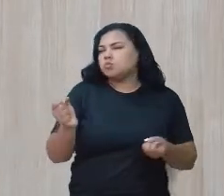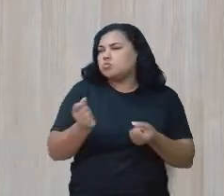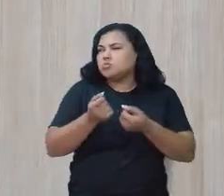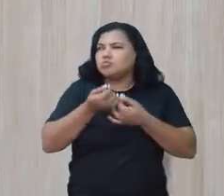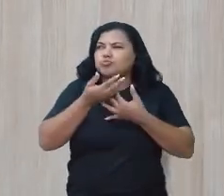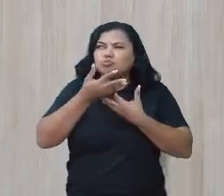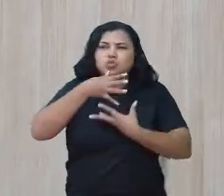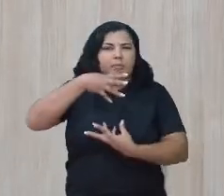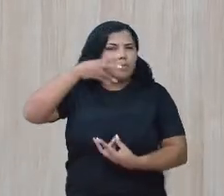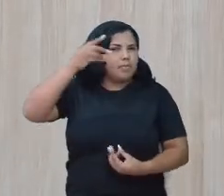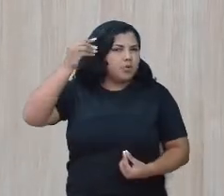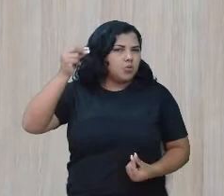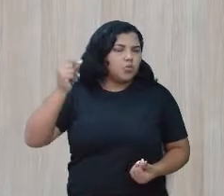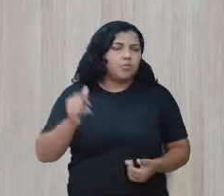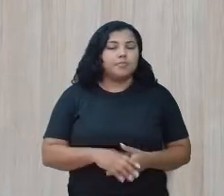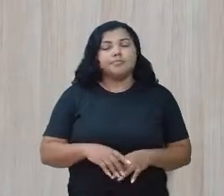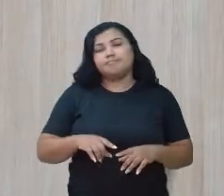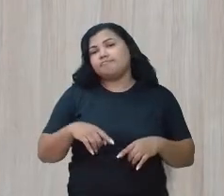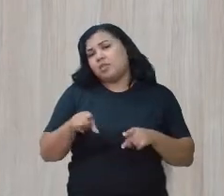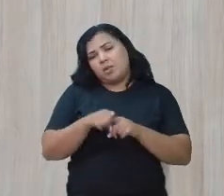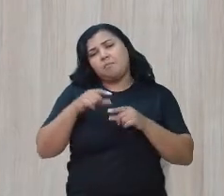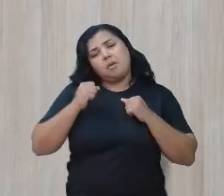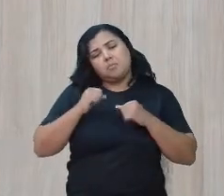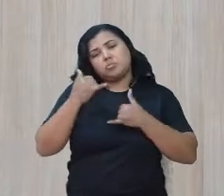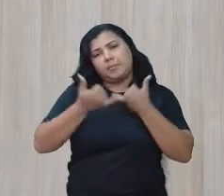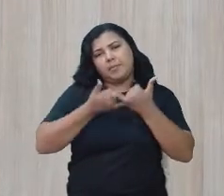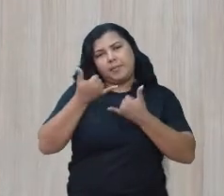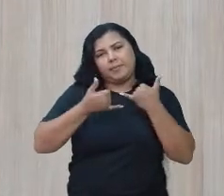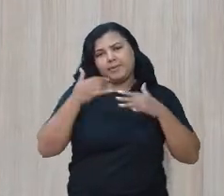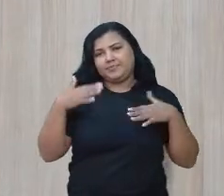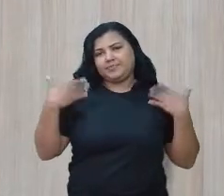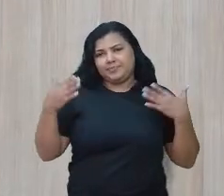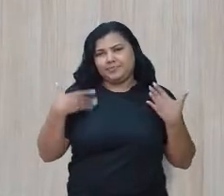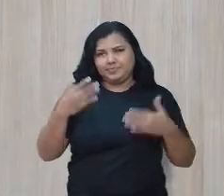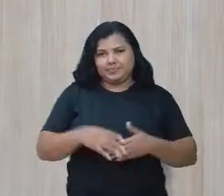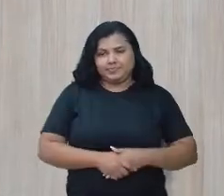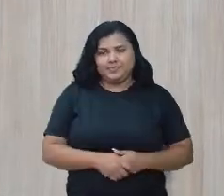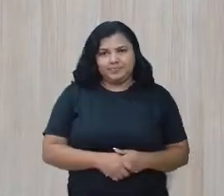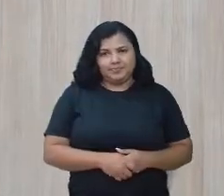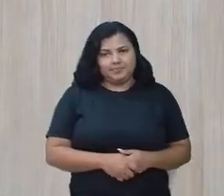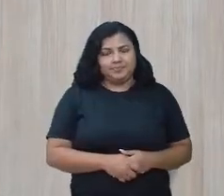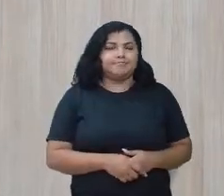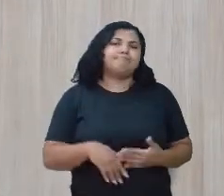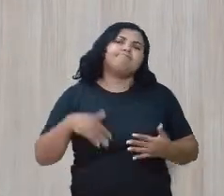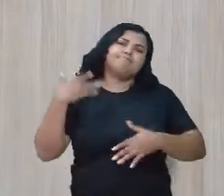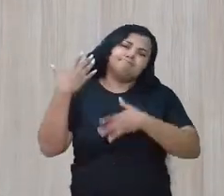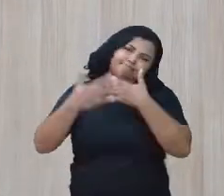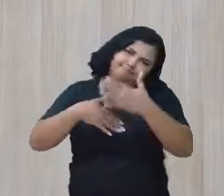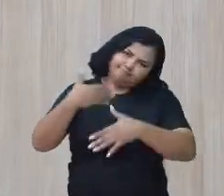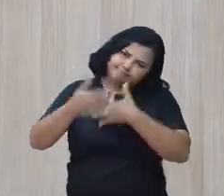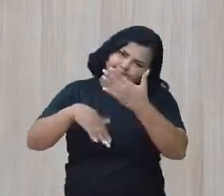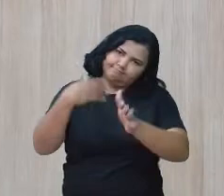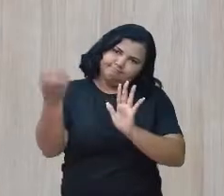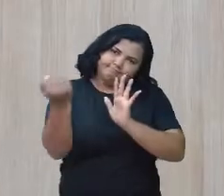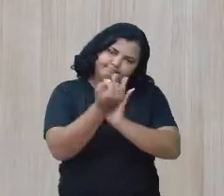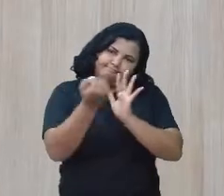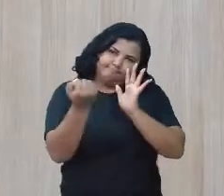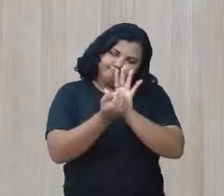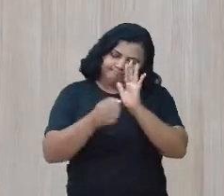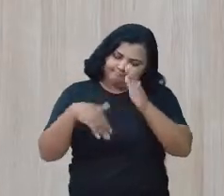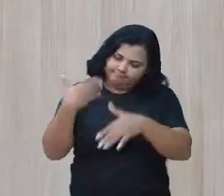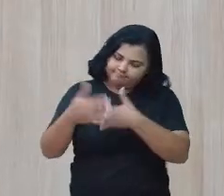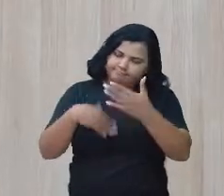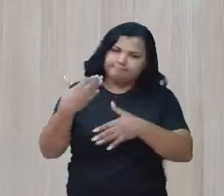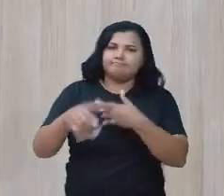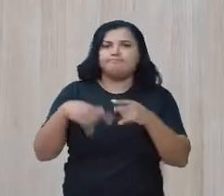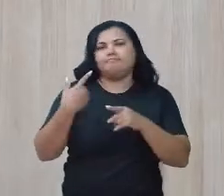né? Ou por diversão também. E aí, com o passar dos séculos, né? Porque